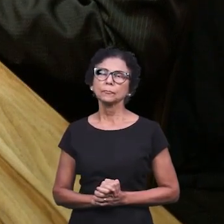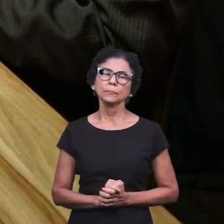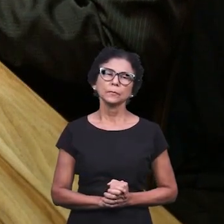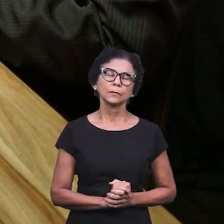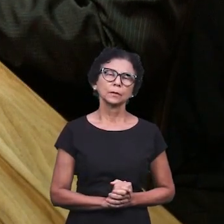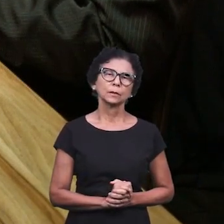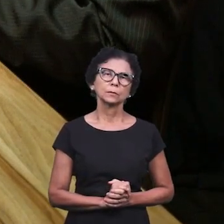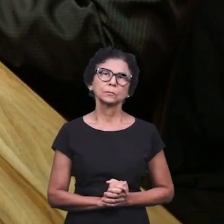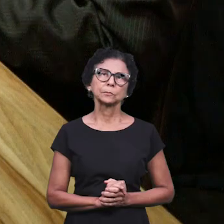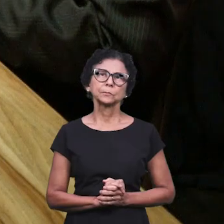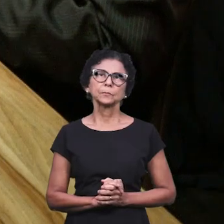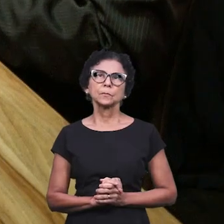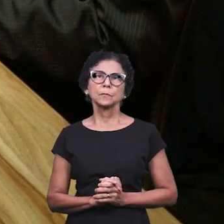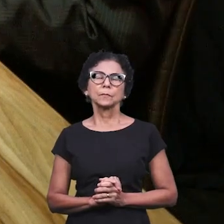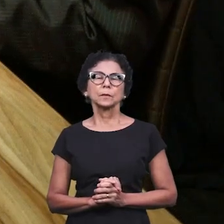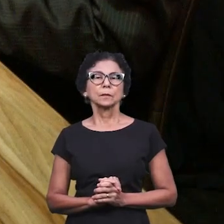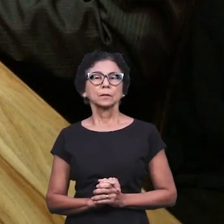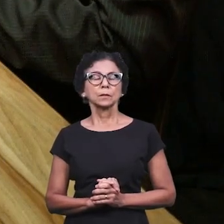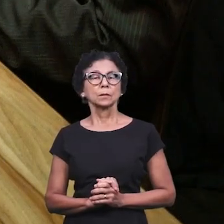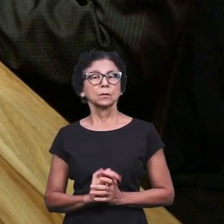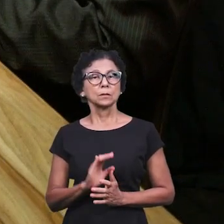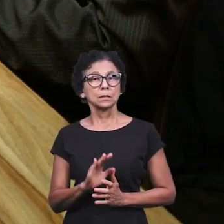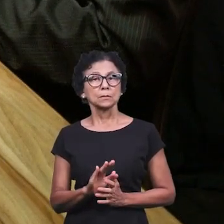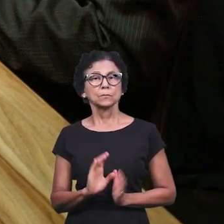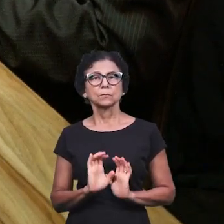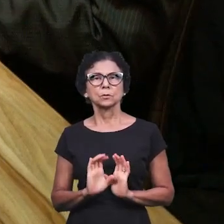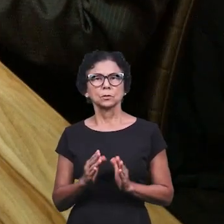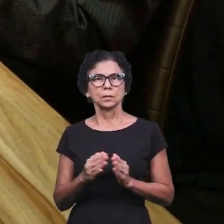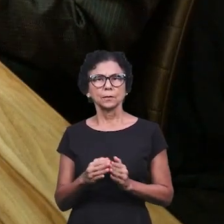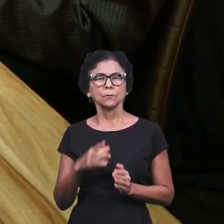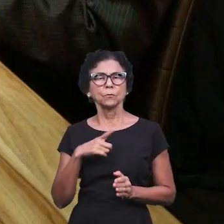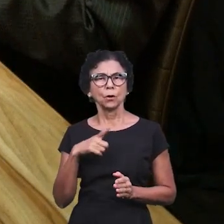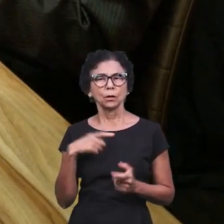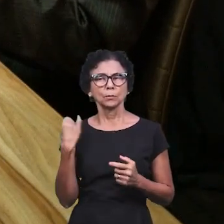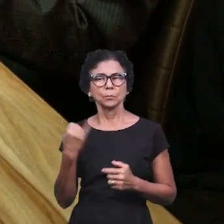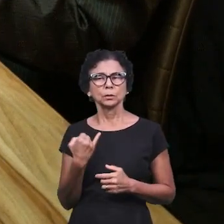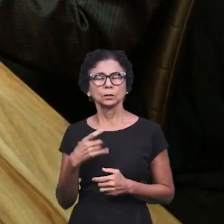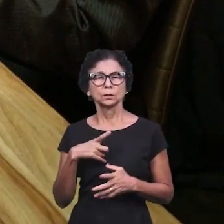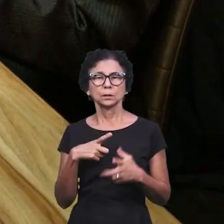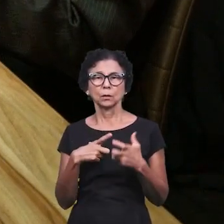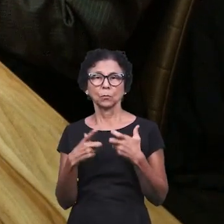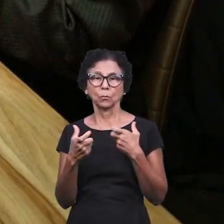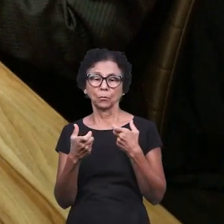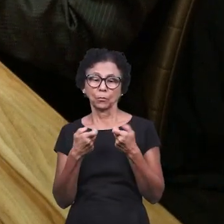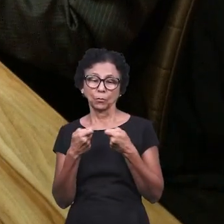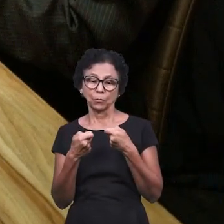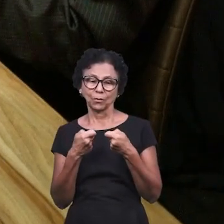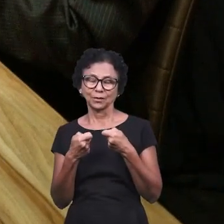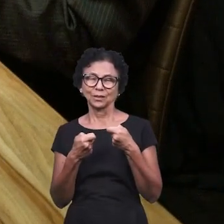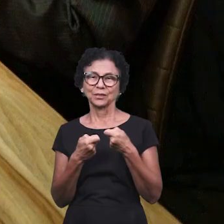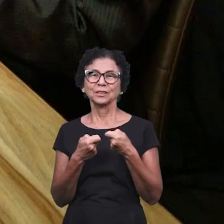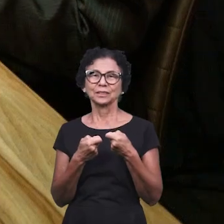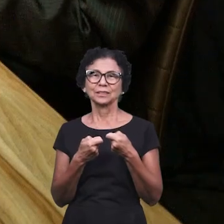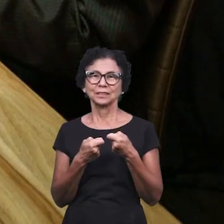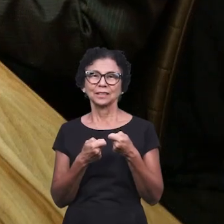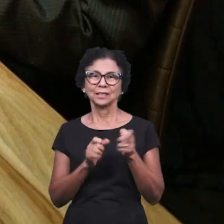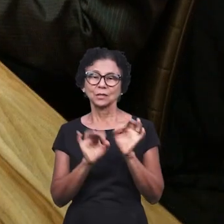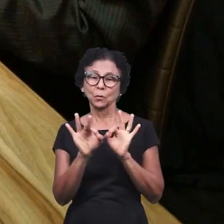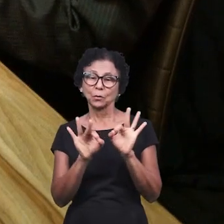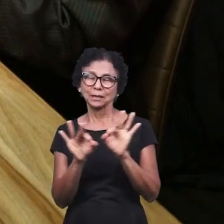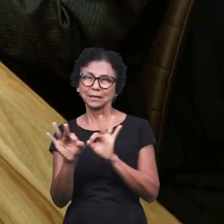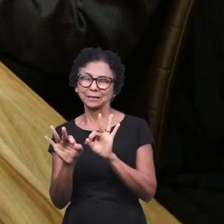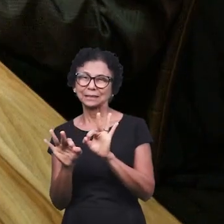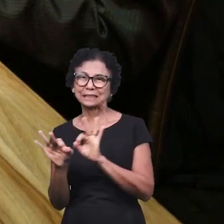ele sempre tem um norte da carreira-alvo em relação a ele. Então, se ele tem esse controle, mínimo que seja, ele